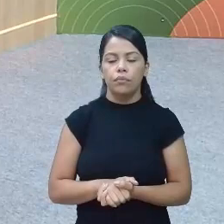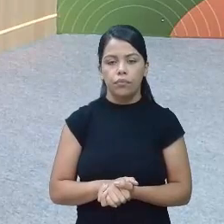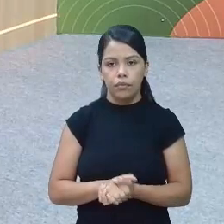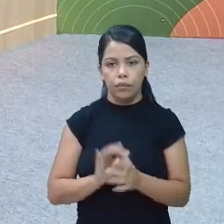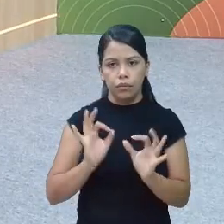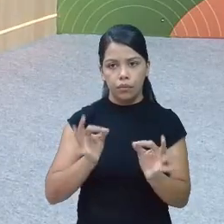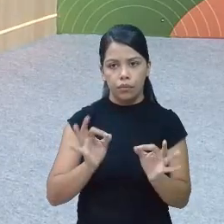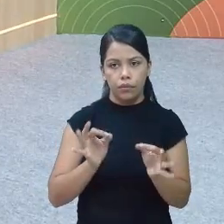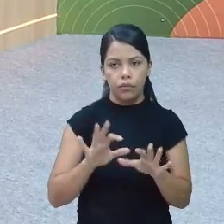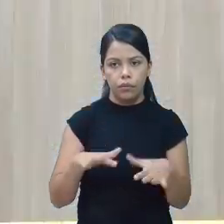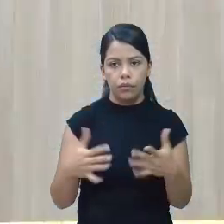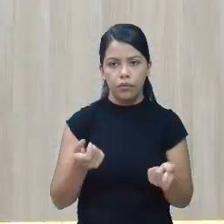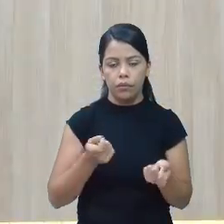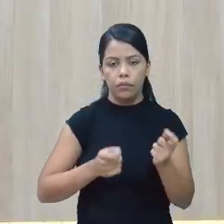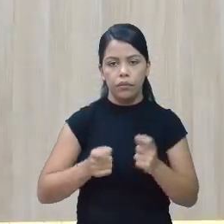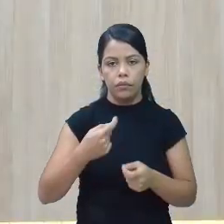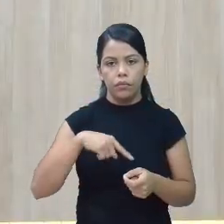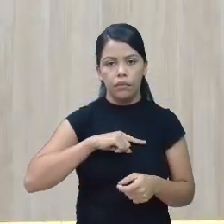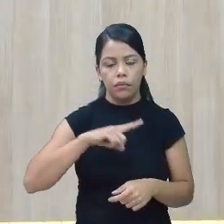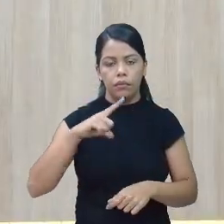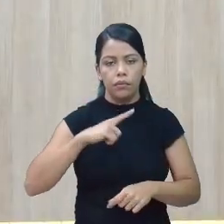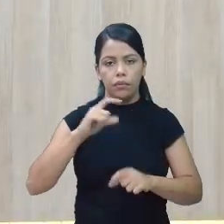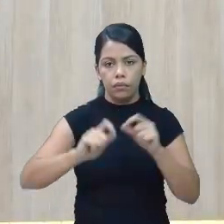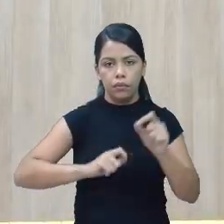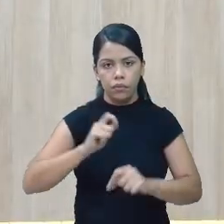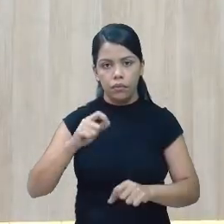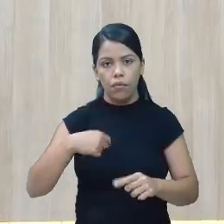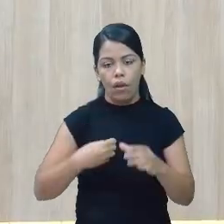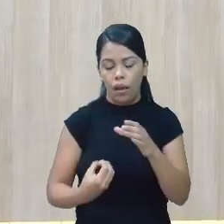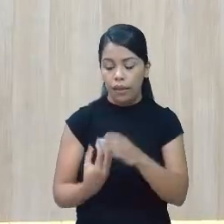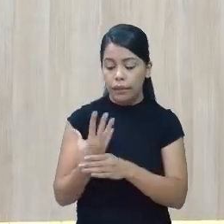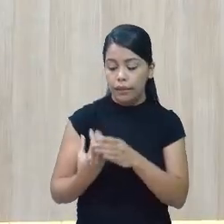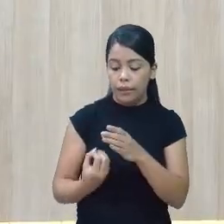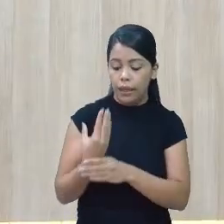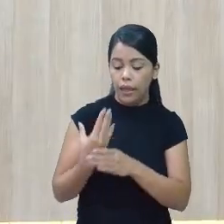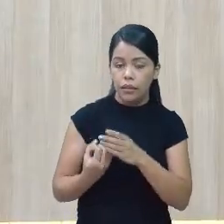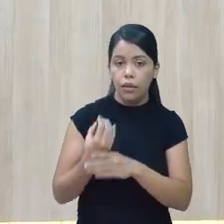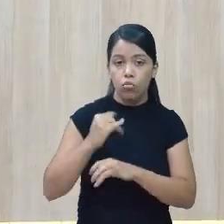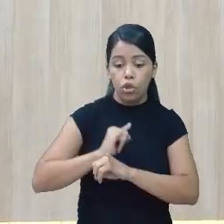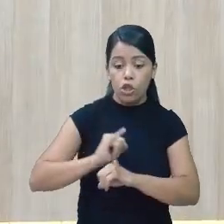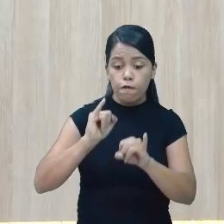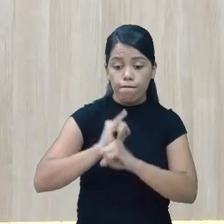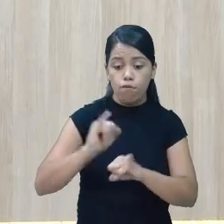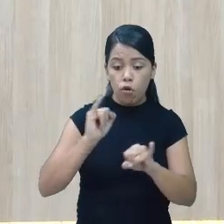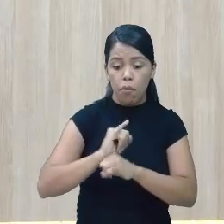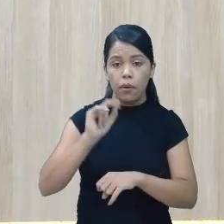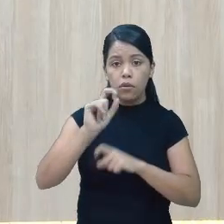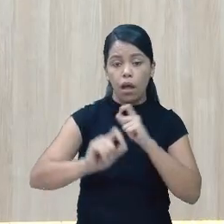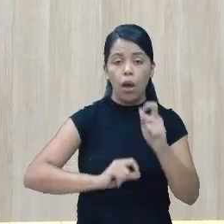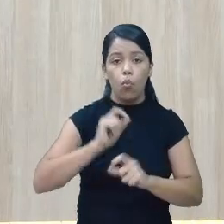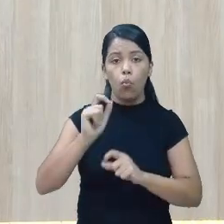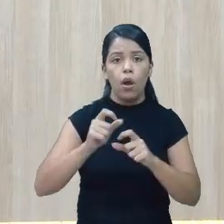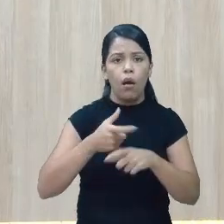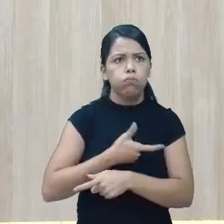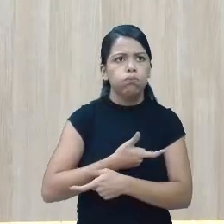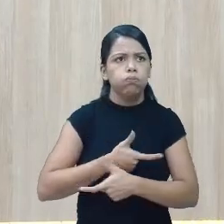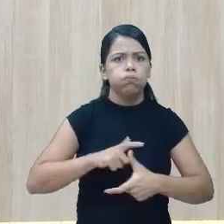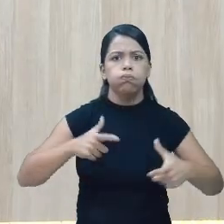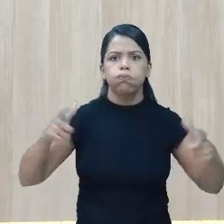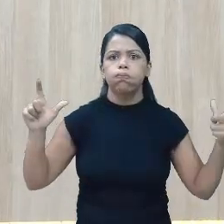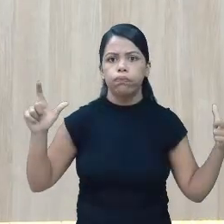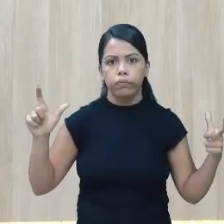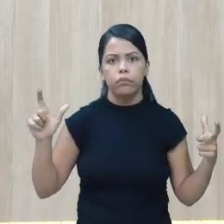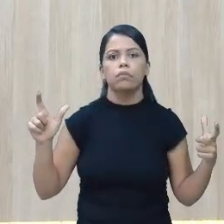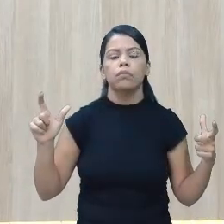certo? Então o que a gente tem aí é que uma produção de dados, de informações, ela é muito grande, né? Ou seja, o número